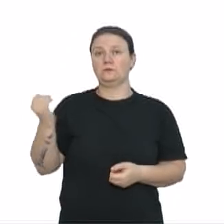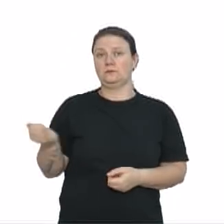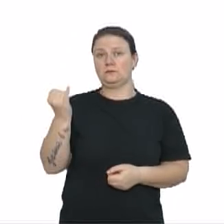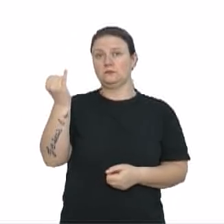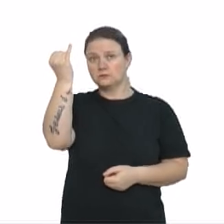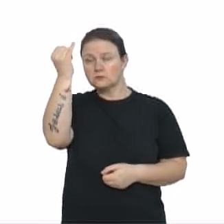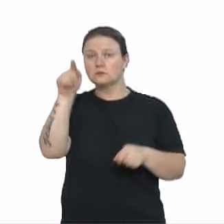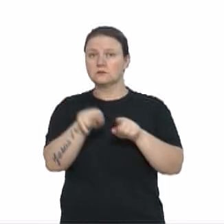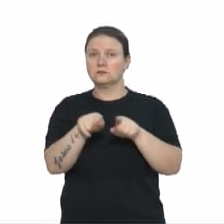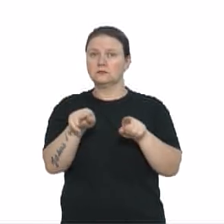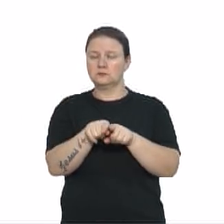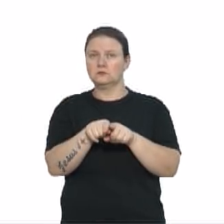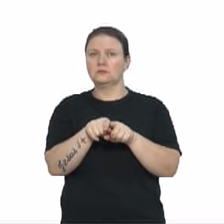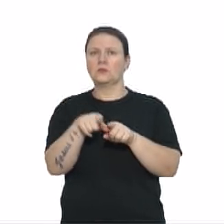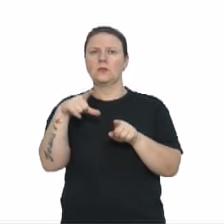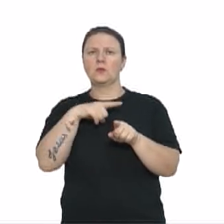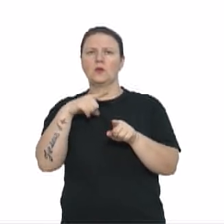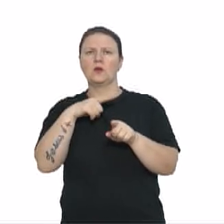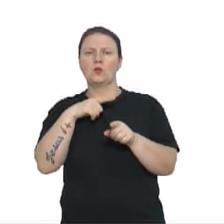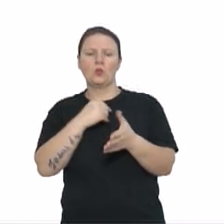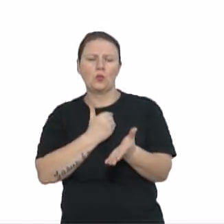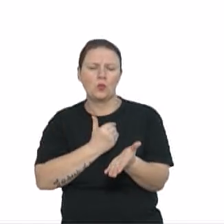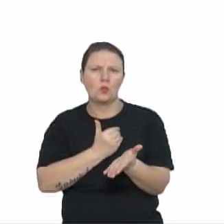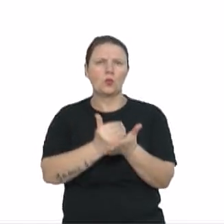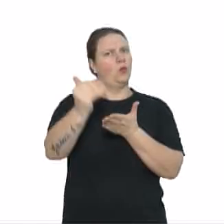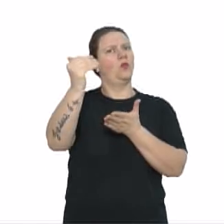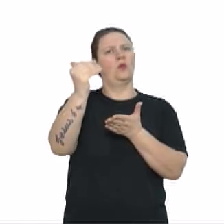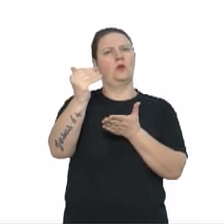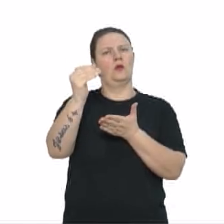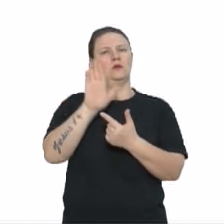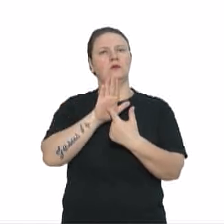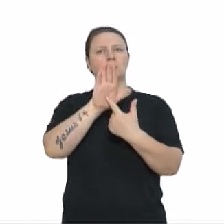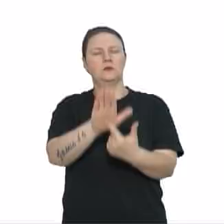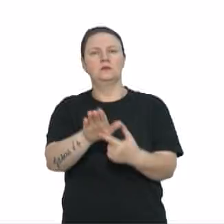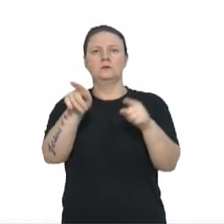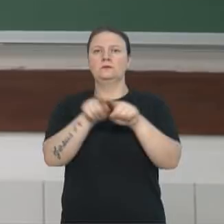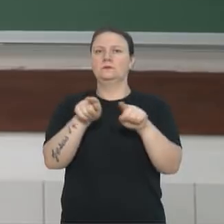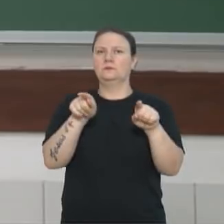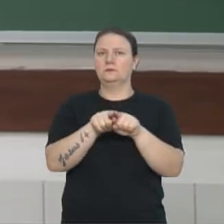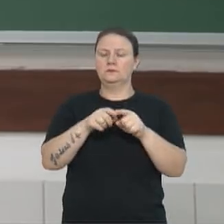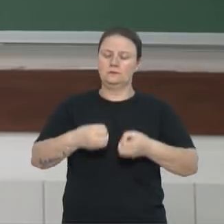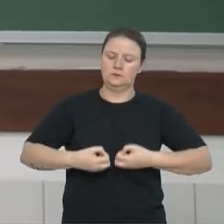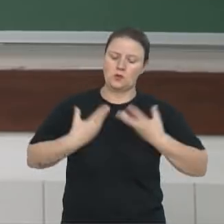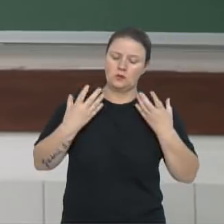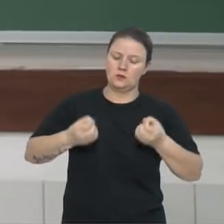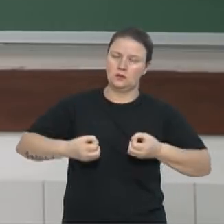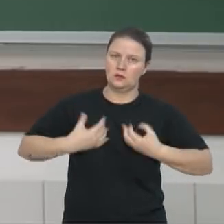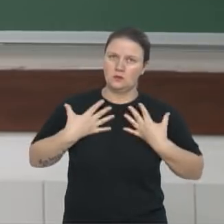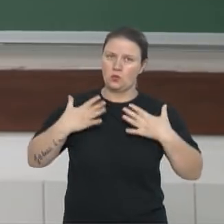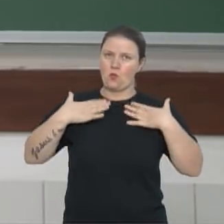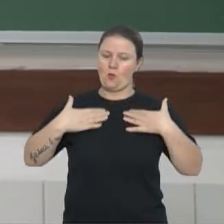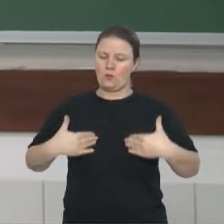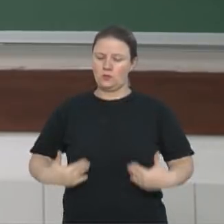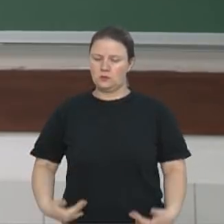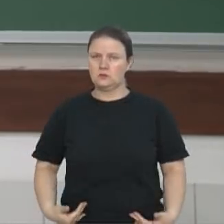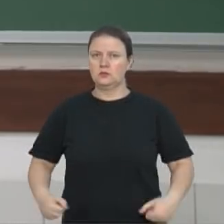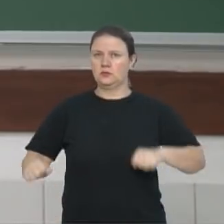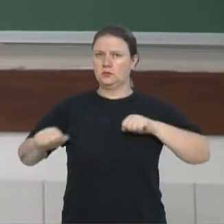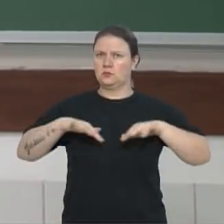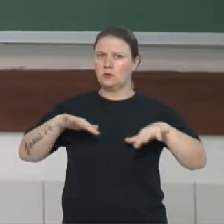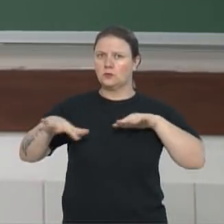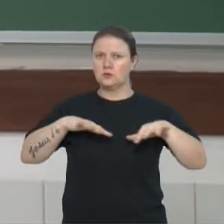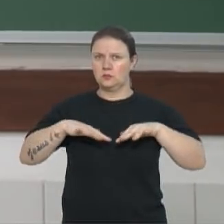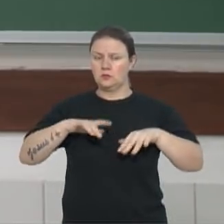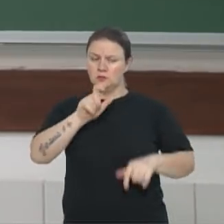ela estabelece um ponto de partida para a encenação. A expressão corporal, a movimentação